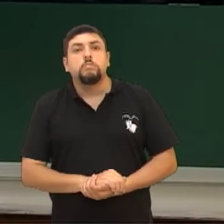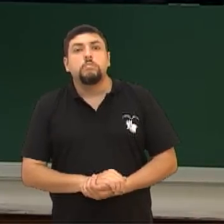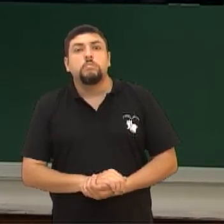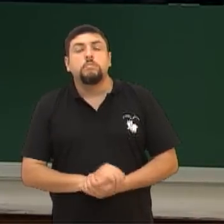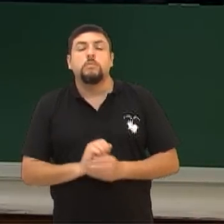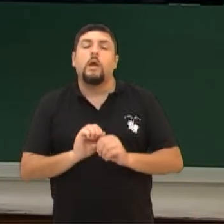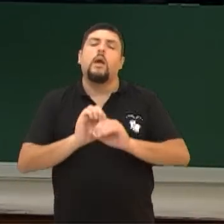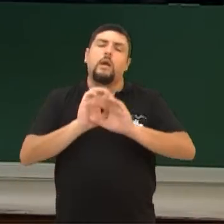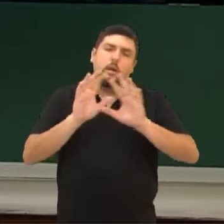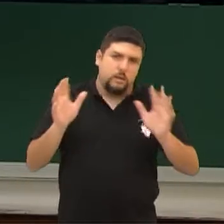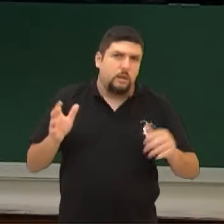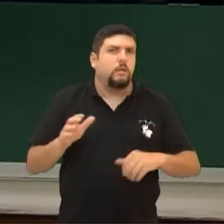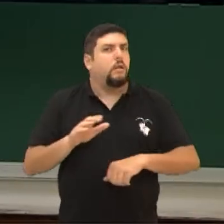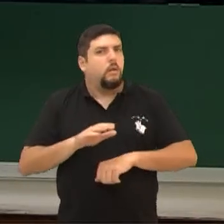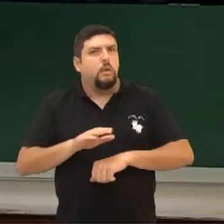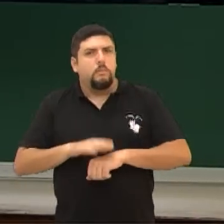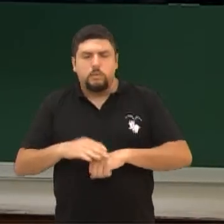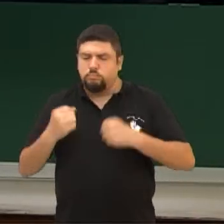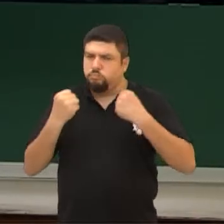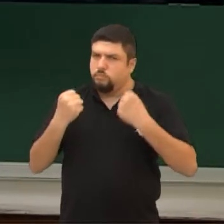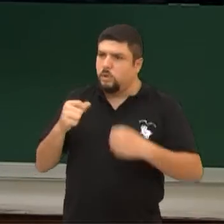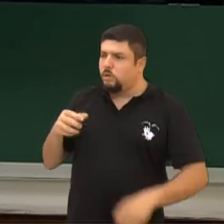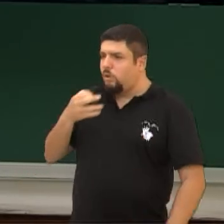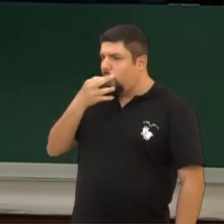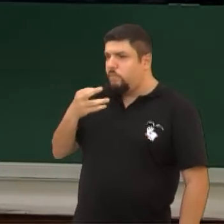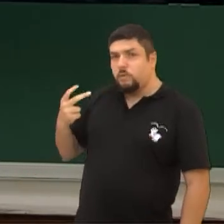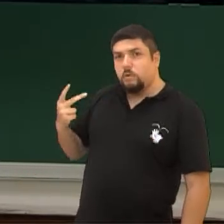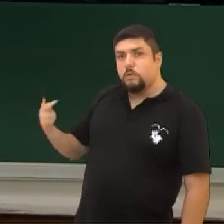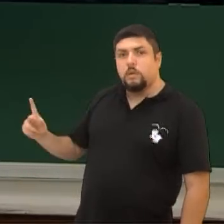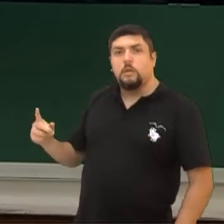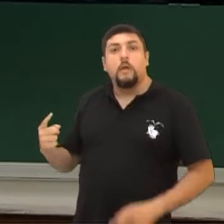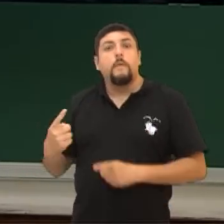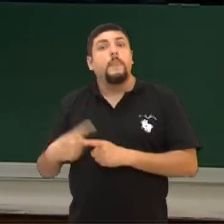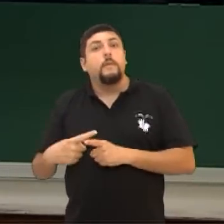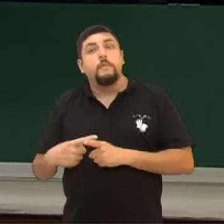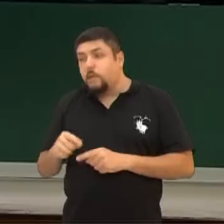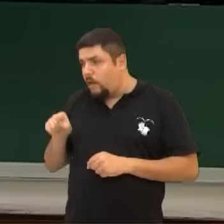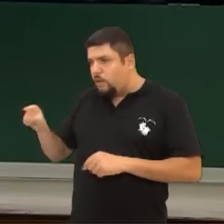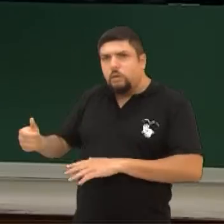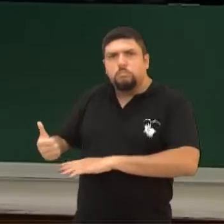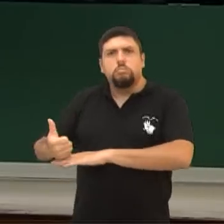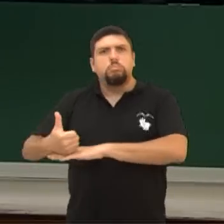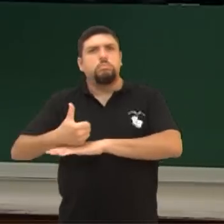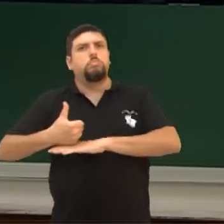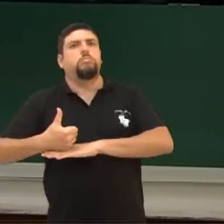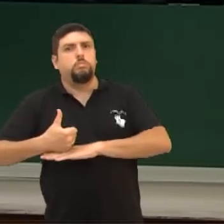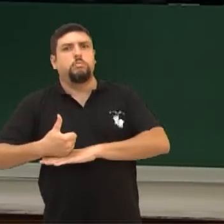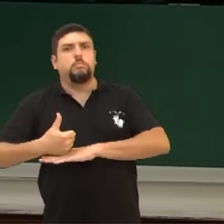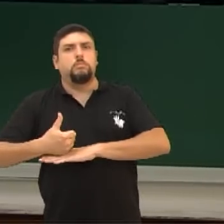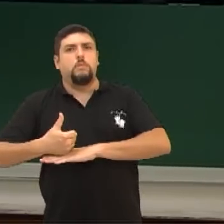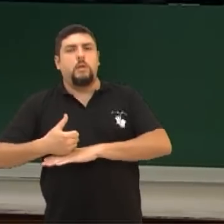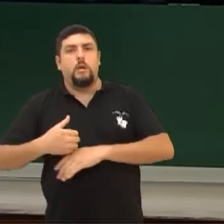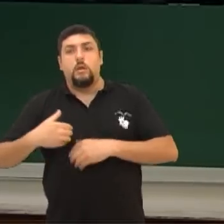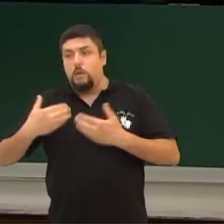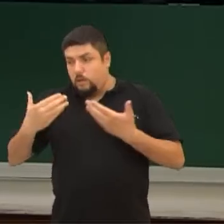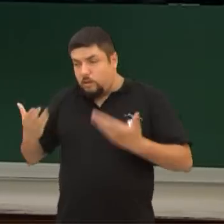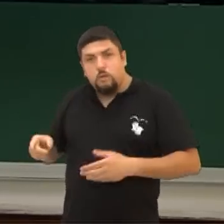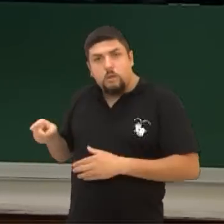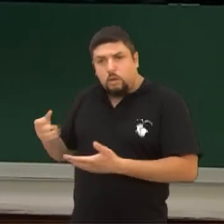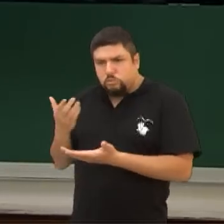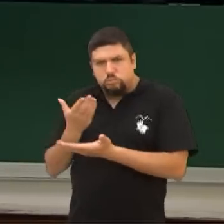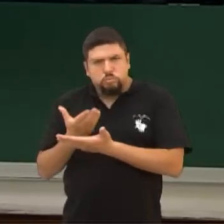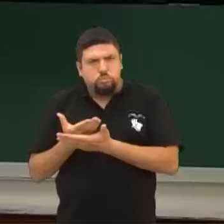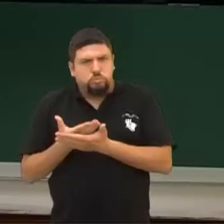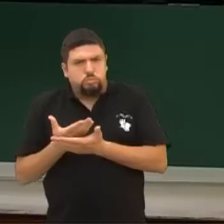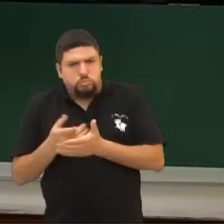Claro que vale mais a opinião do Marcelo Rezende. Por quê? Porque ele é um especialista nesse assunto. Então, ele está estudando, não é porque